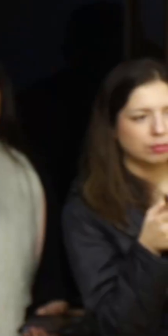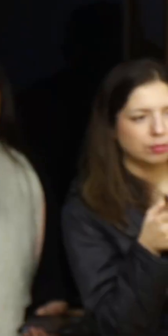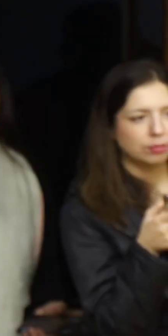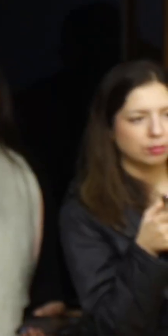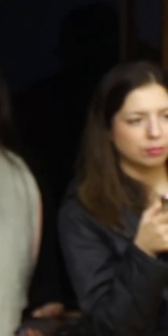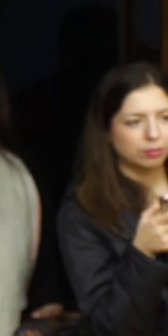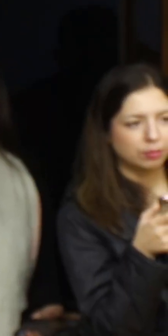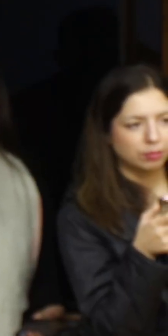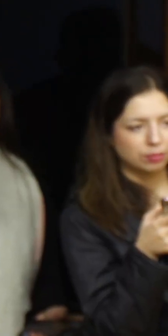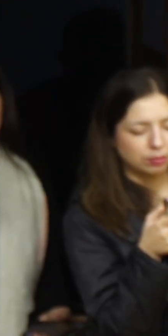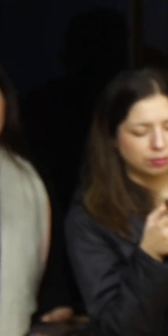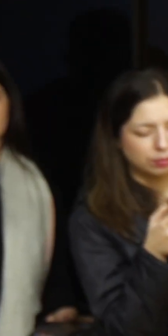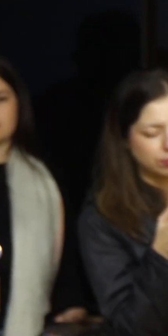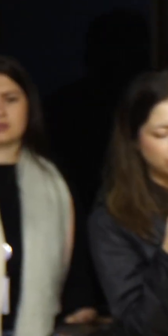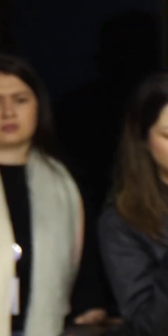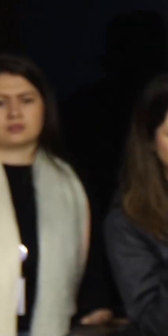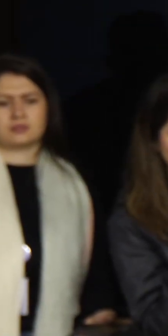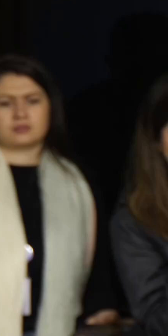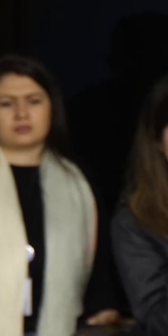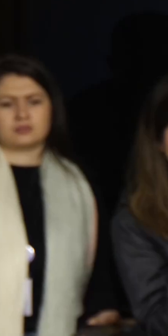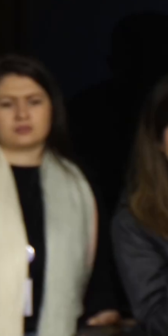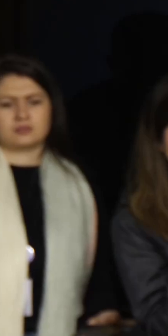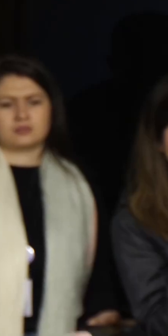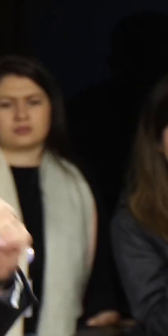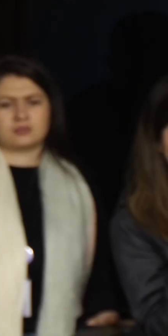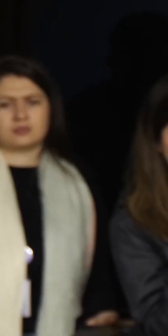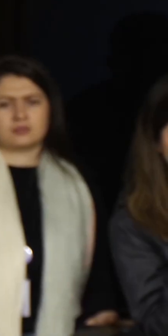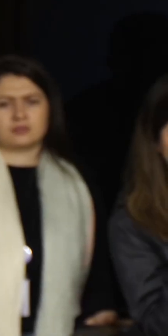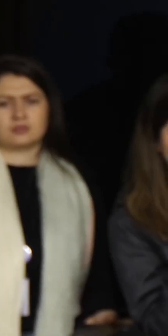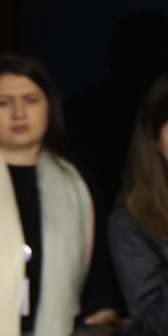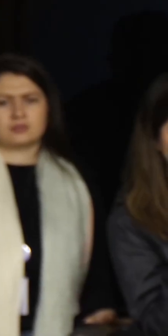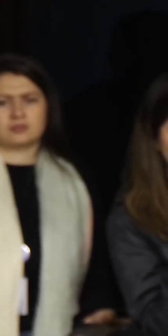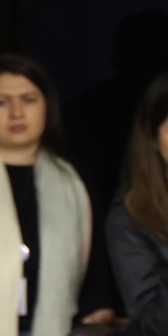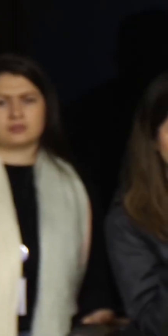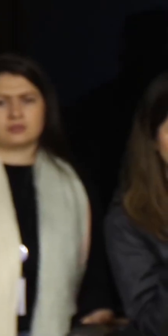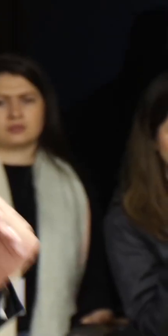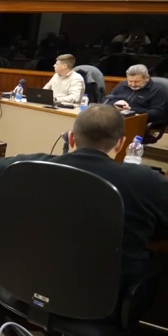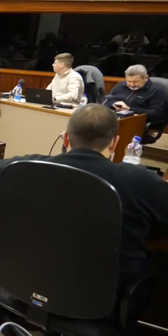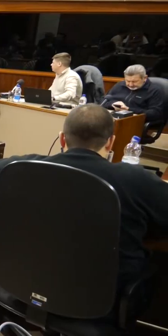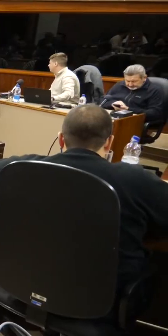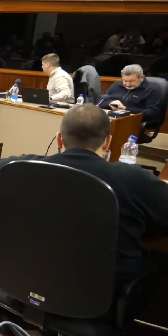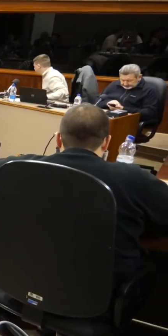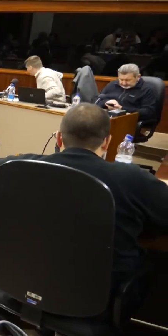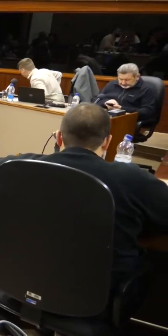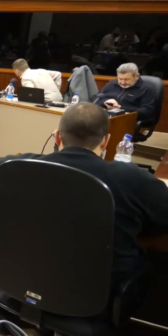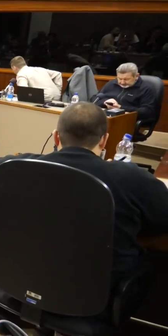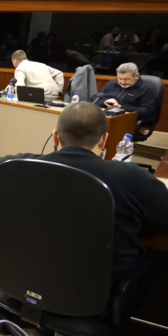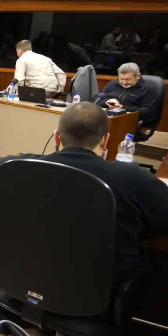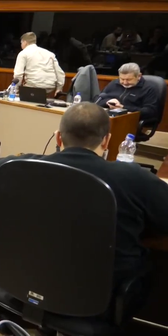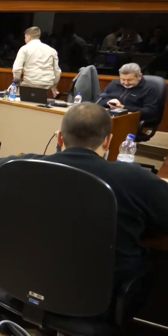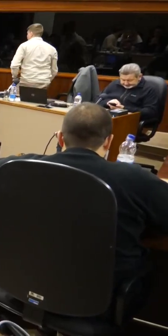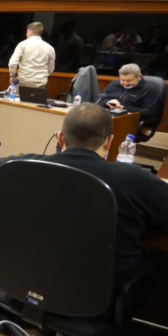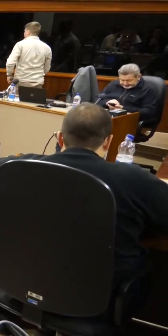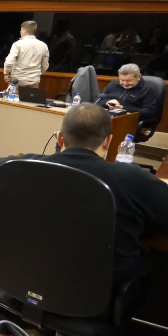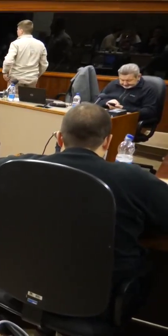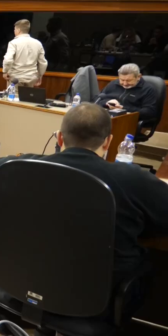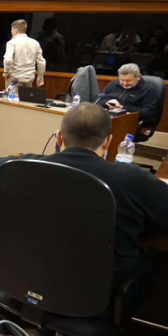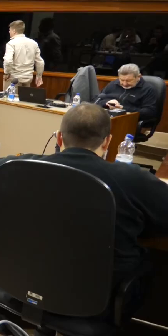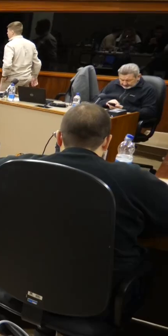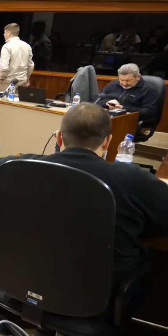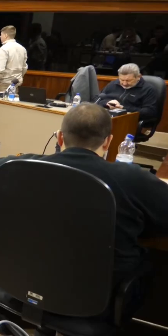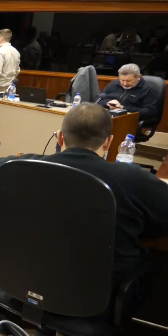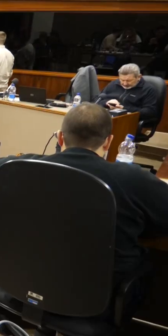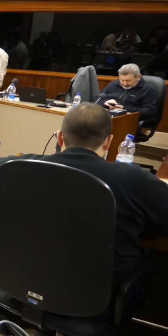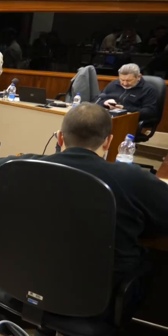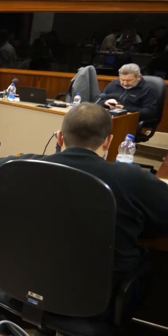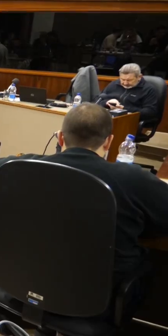O documento propõe a isenção do ITBI, Imposto sobre Transição Intervivos, por ato oneroso, com o objetivo de